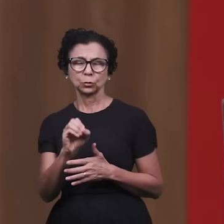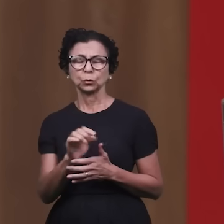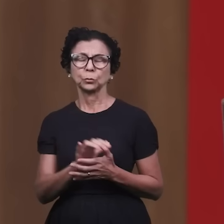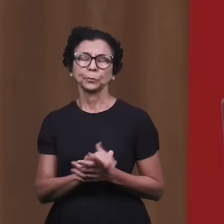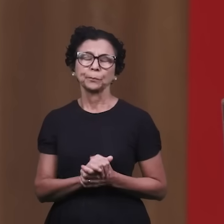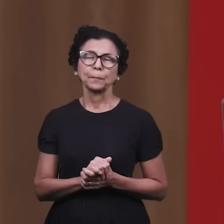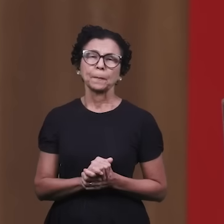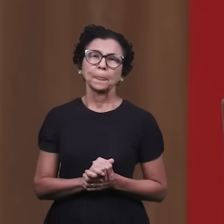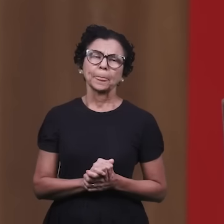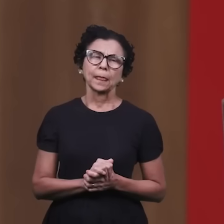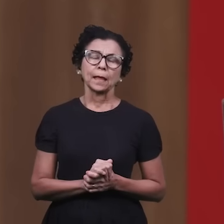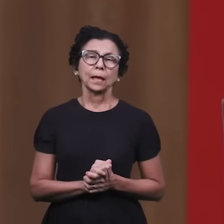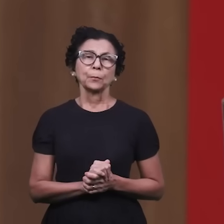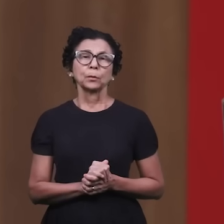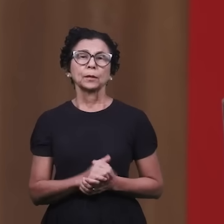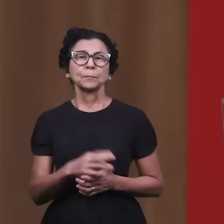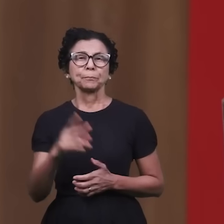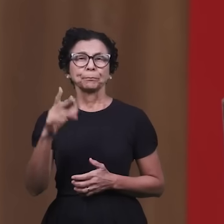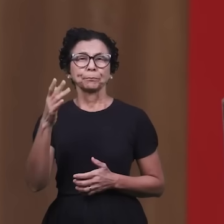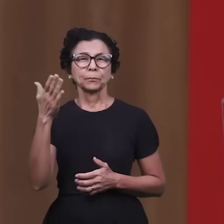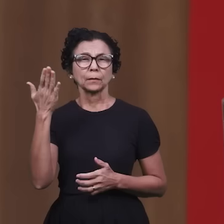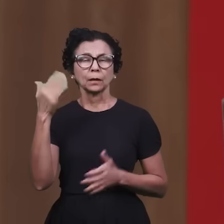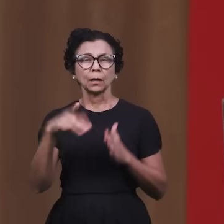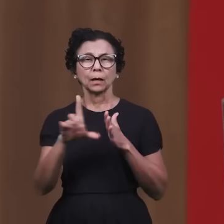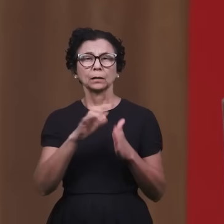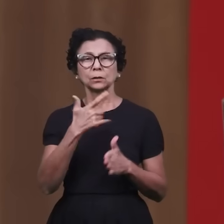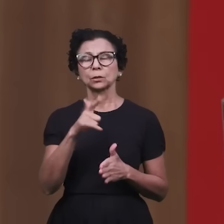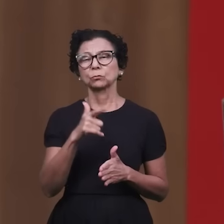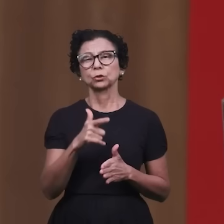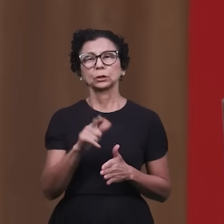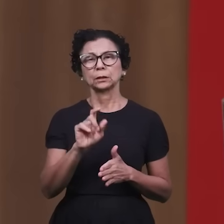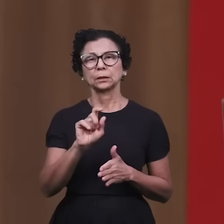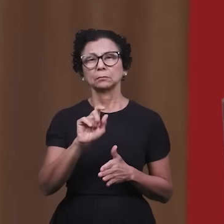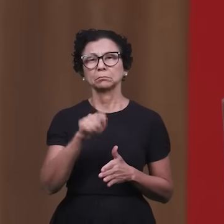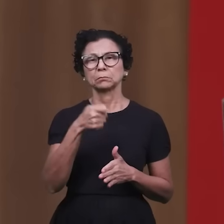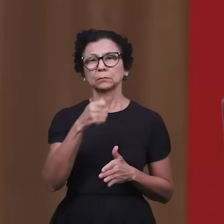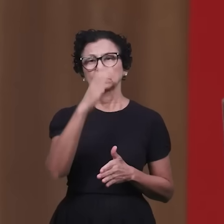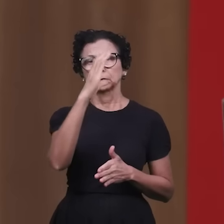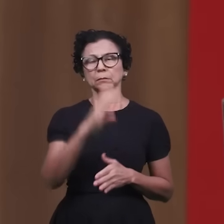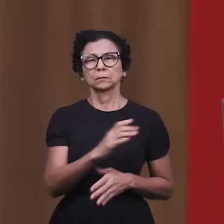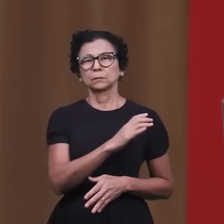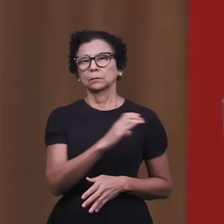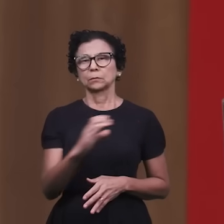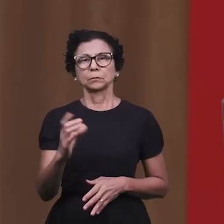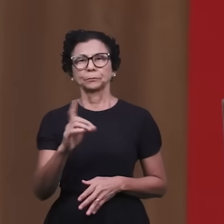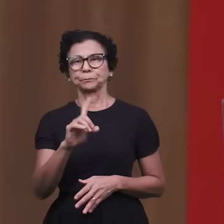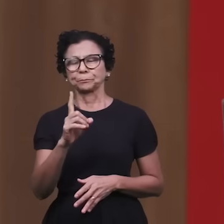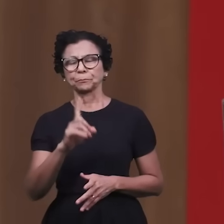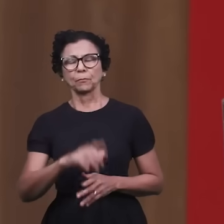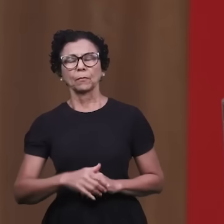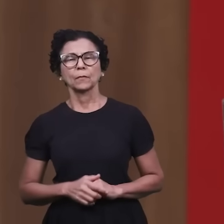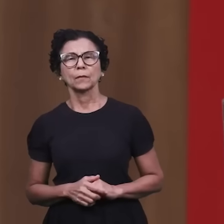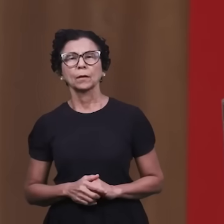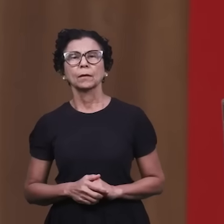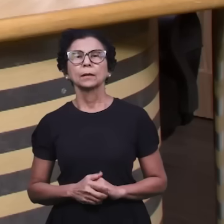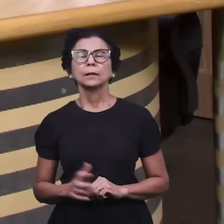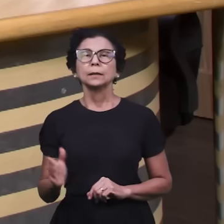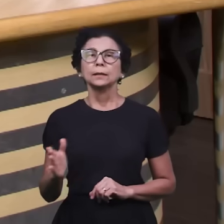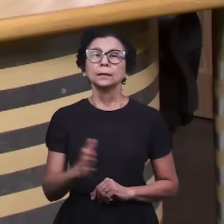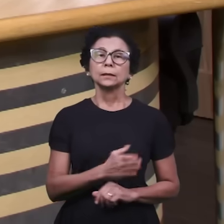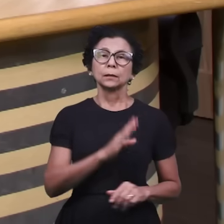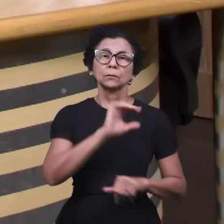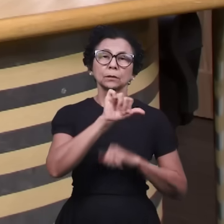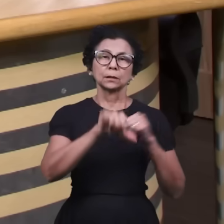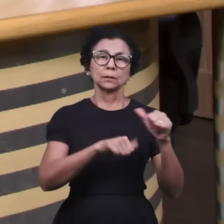Então, o segredo ali agora era transformar a estrutura religiosa do cristianismo dentro de dois